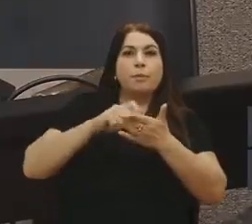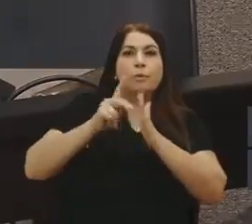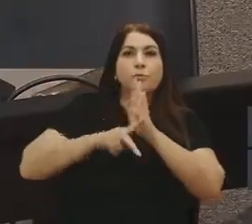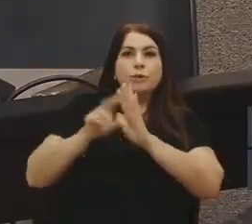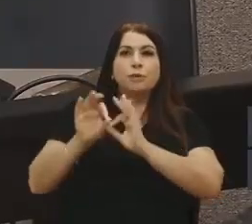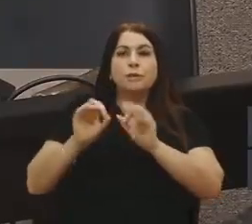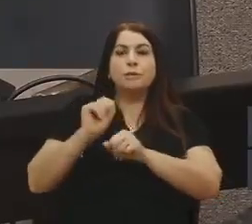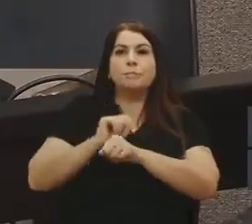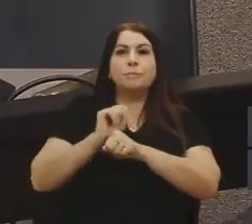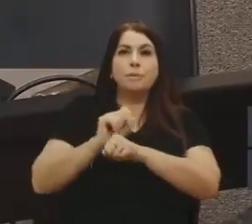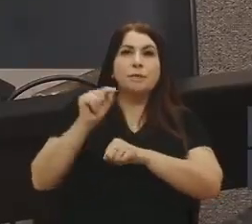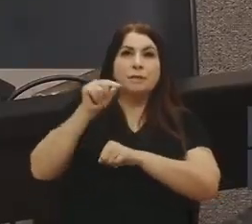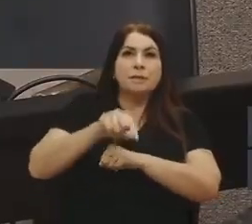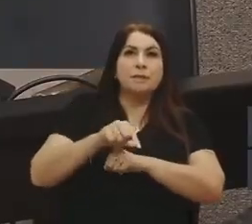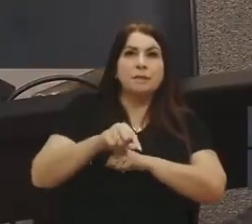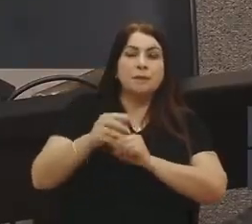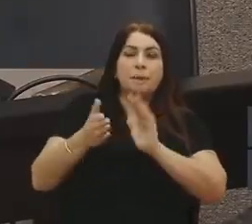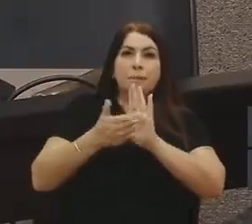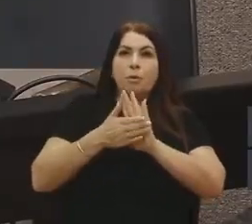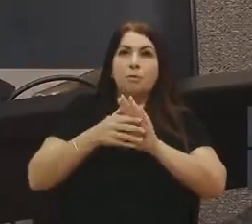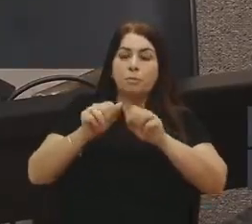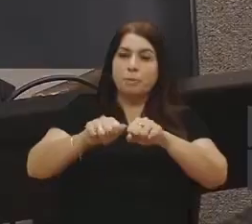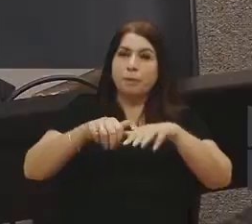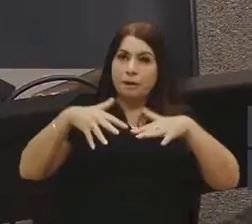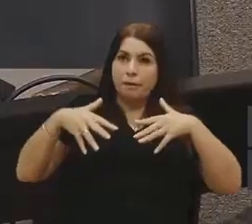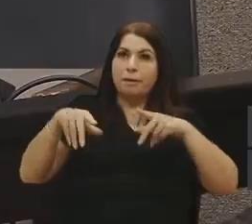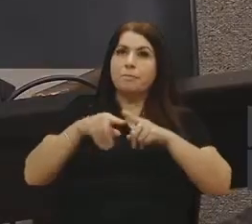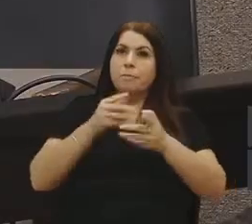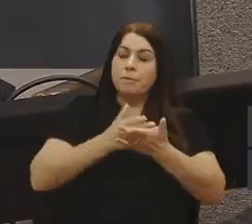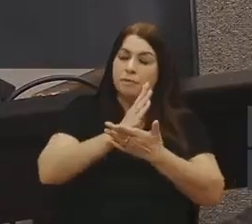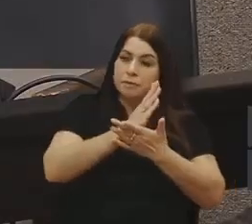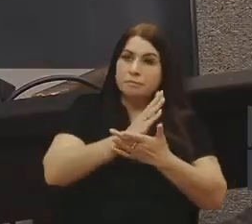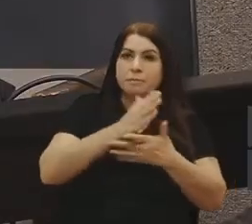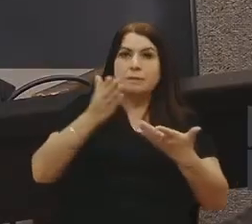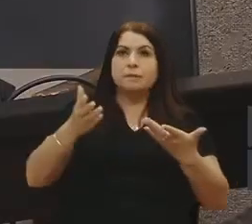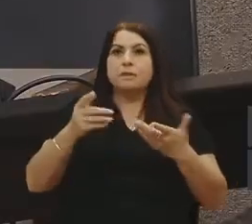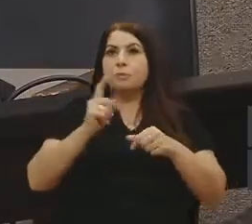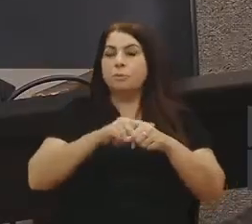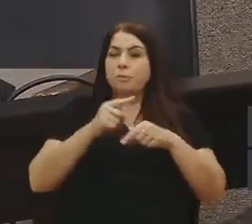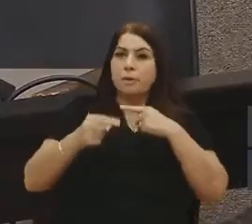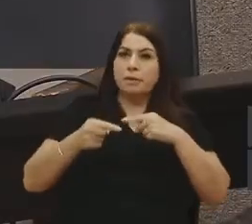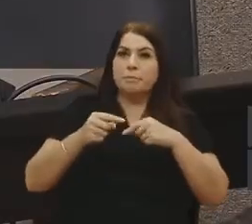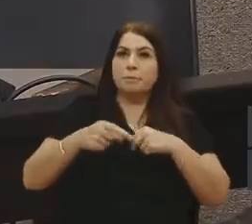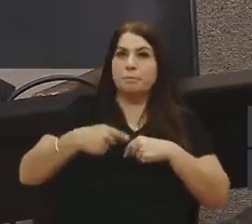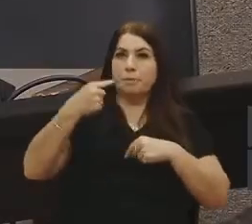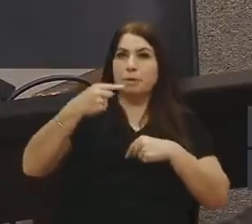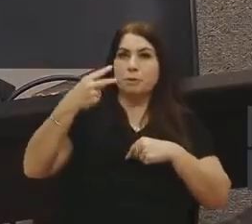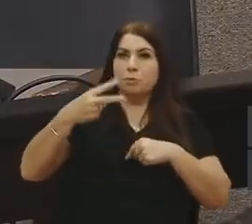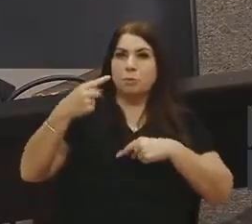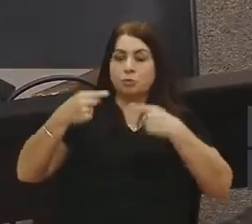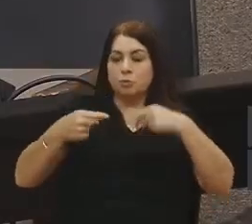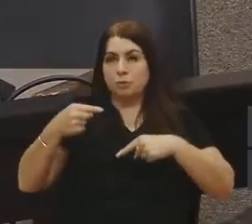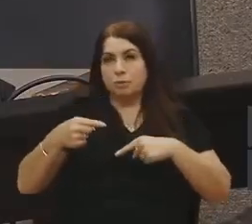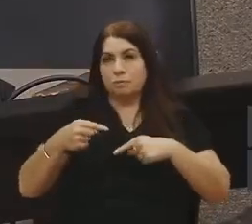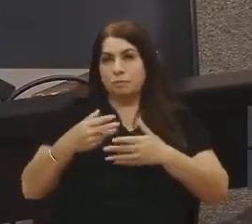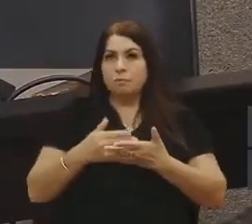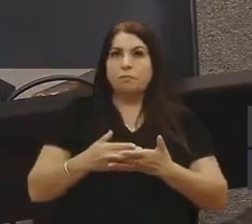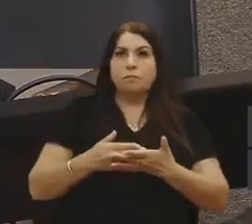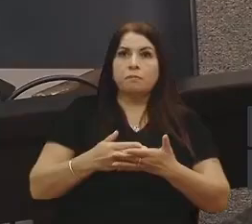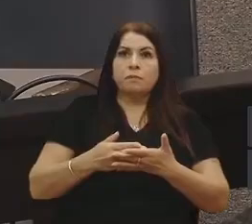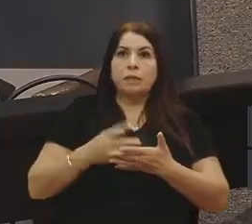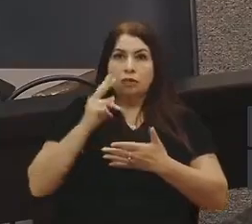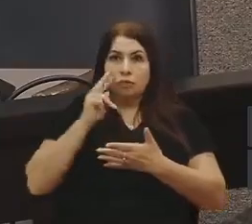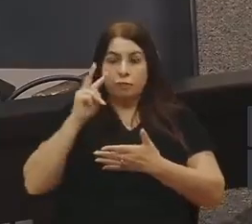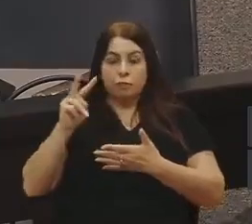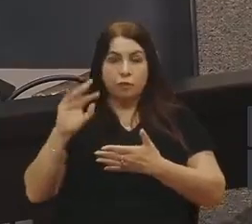que a gente espera que ele venha à plenária, né, para aprovação, aqui é o momento de primeira e segunda discussão. A parte de